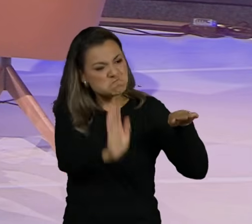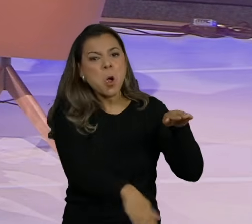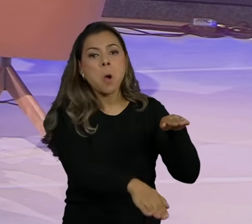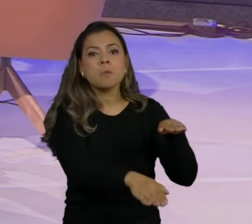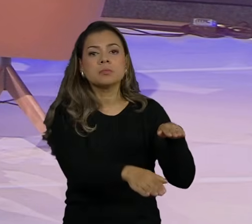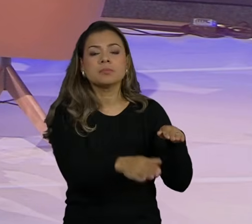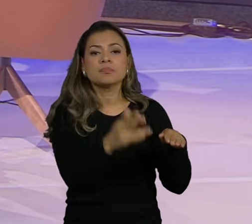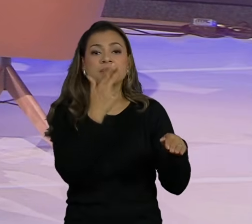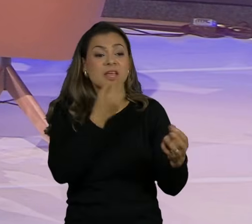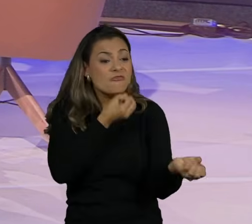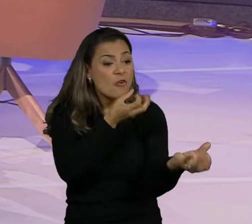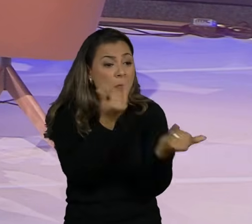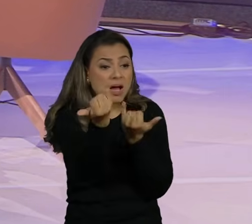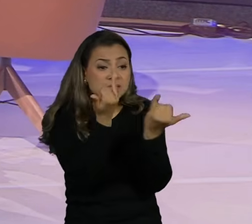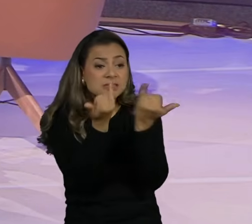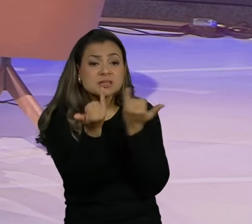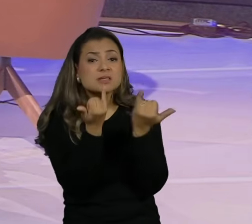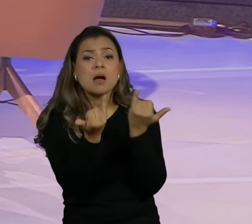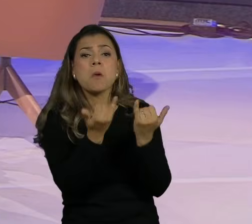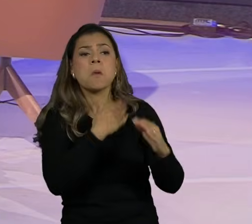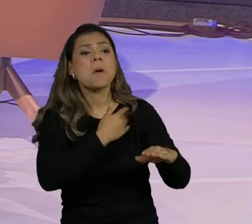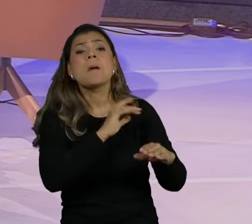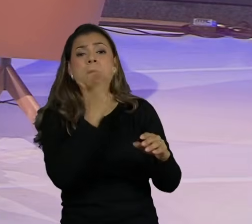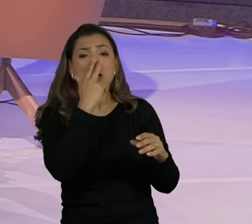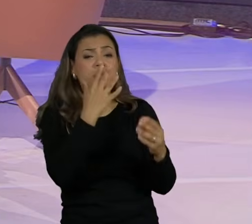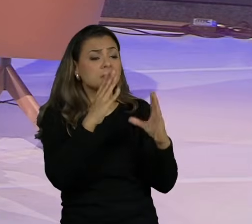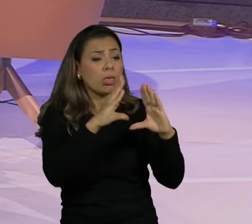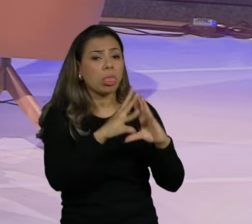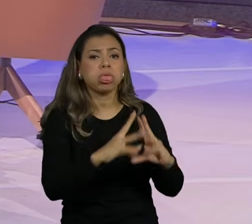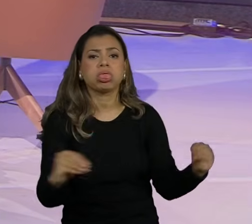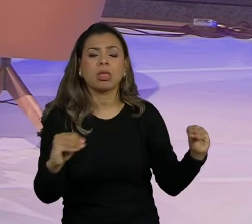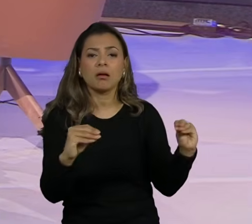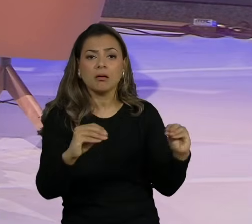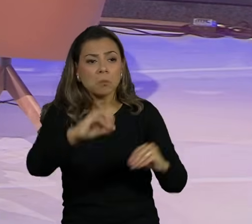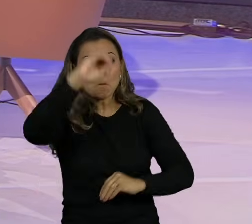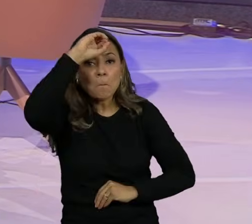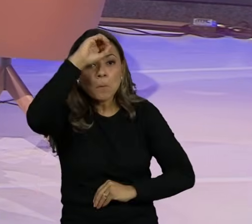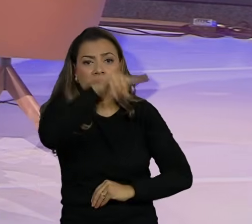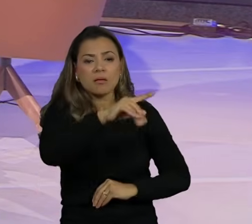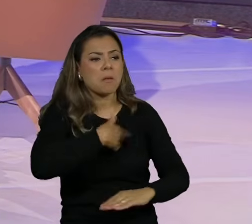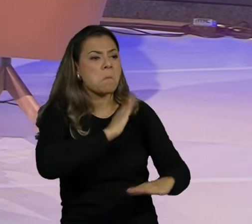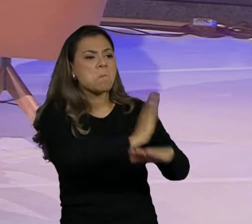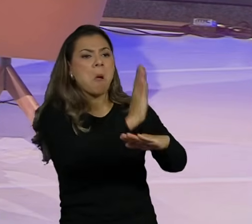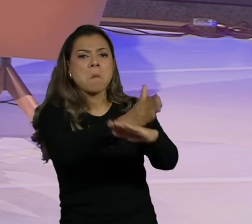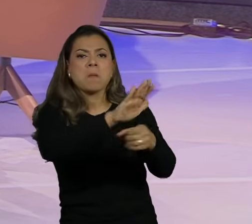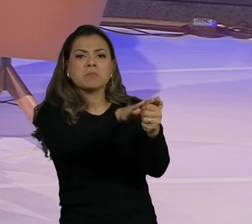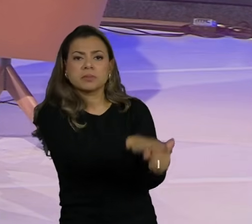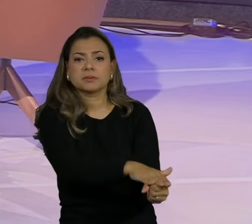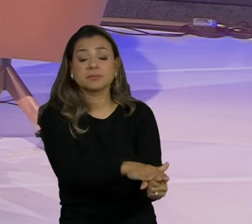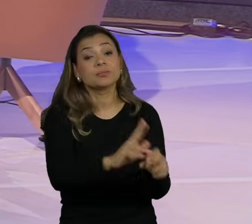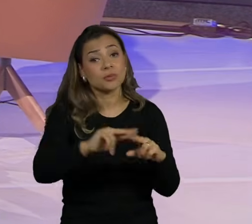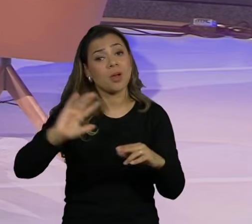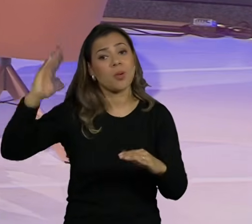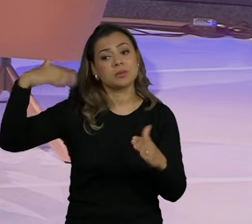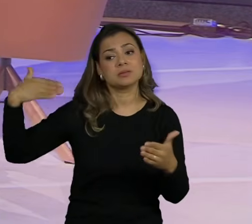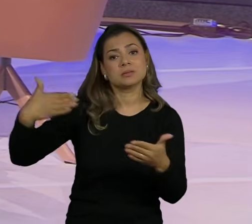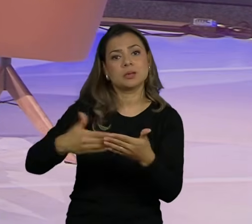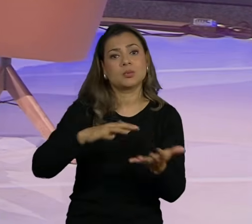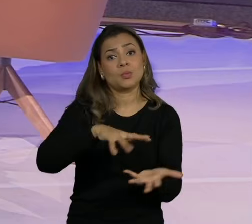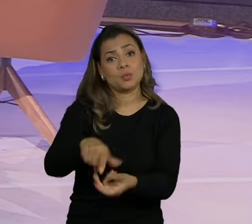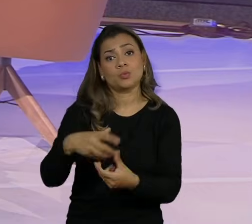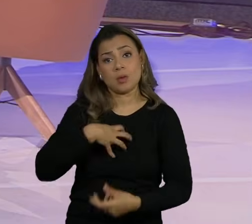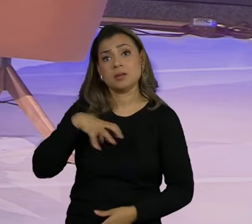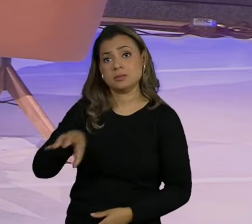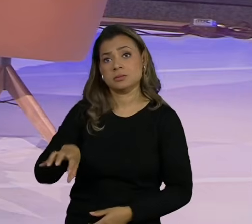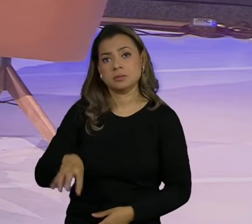entendimento possível dessas pessoas acerca daquilo que está acontecendo com ela. Né? É basicamente o que está acontecendo hoje em dia no mundo. O